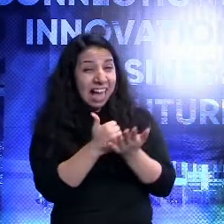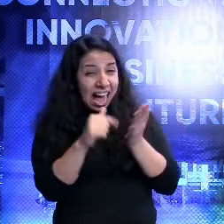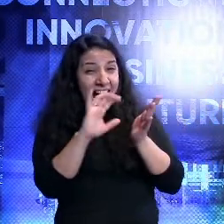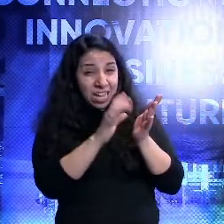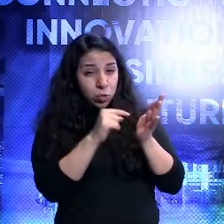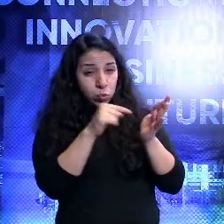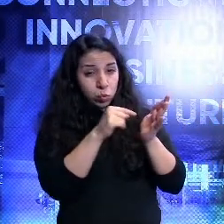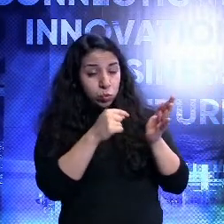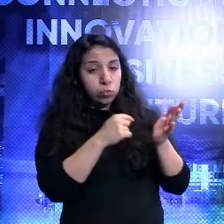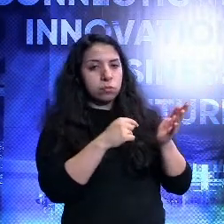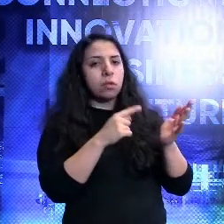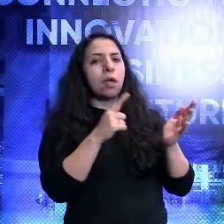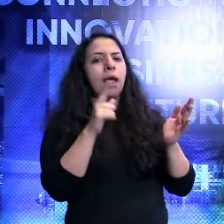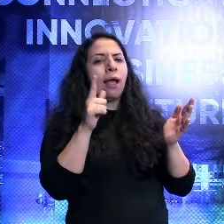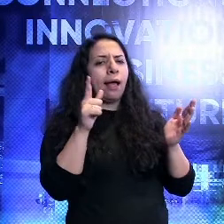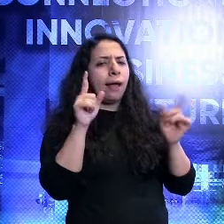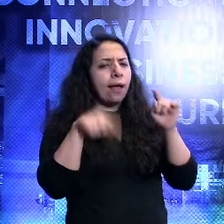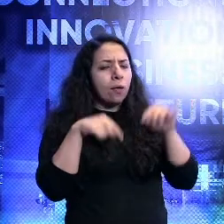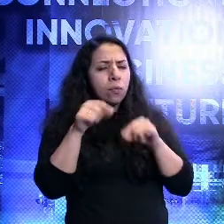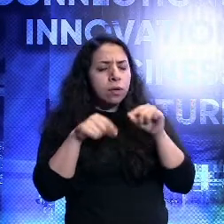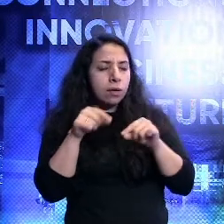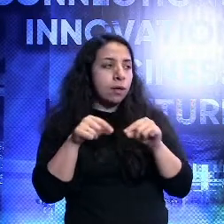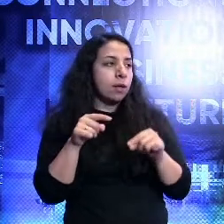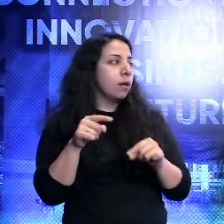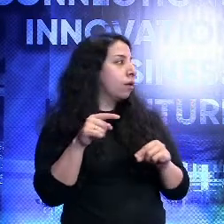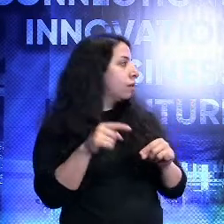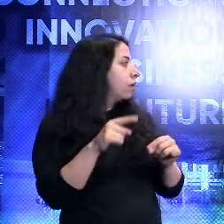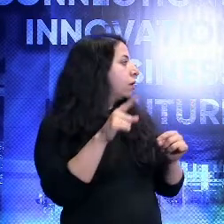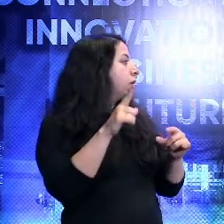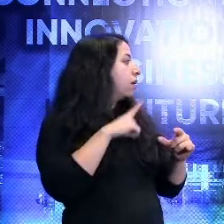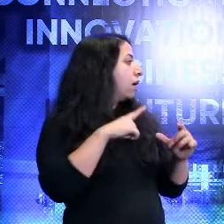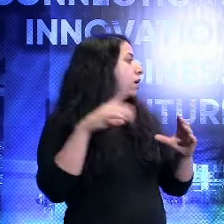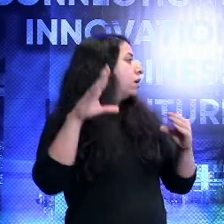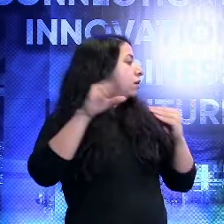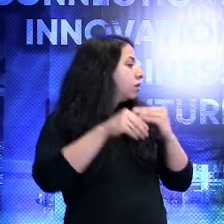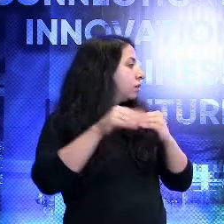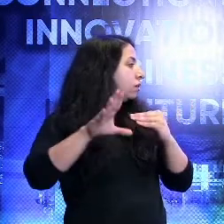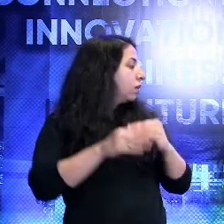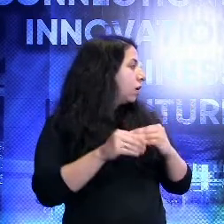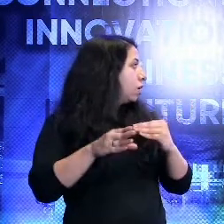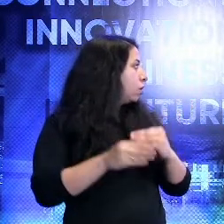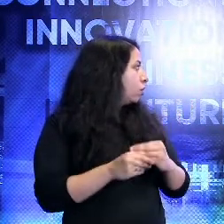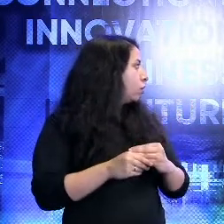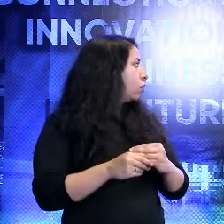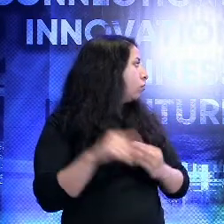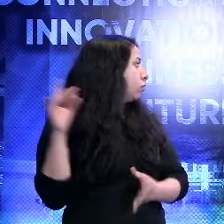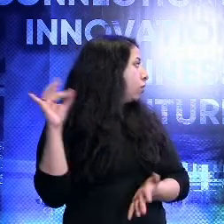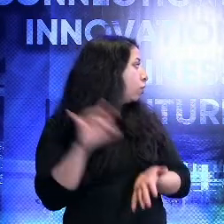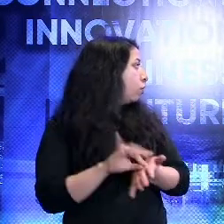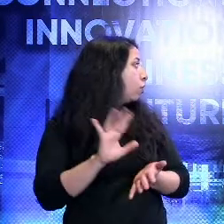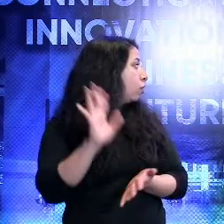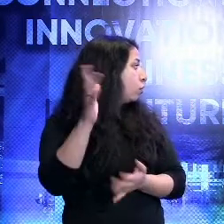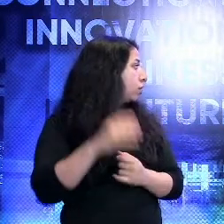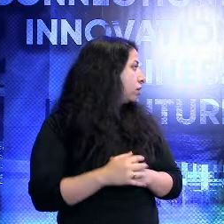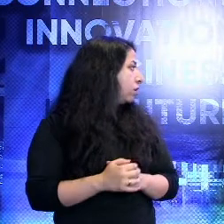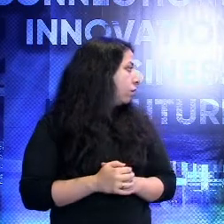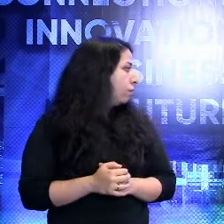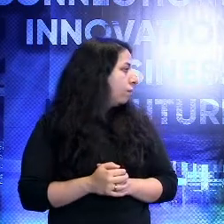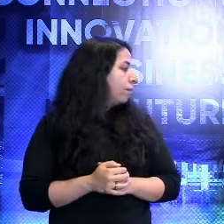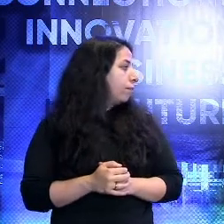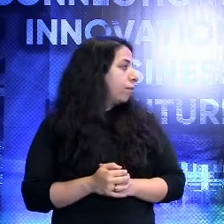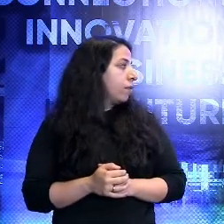de ancoragem. É onde a gente segura um atributo dentro de um fato. Certo? E,